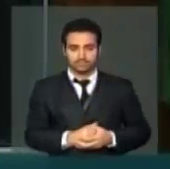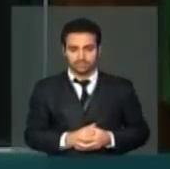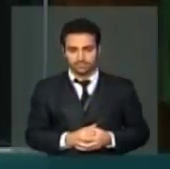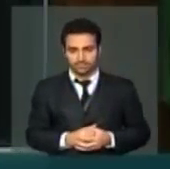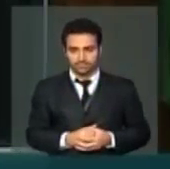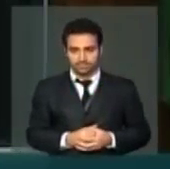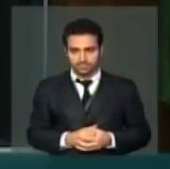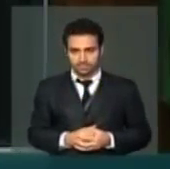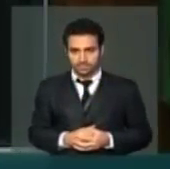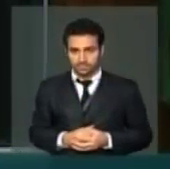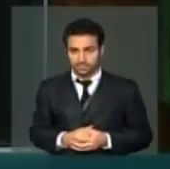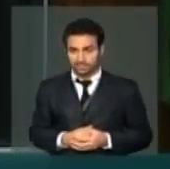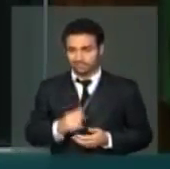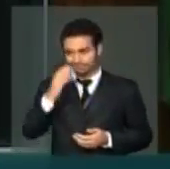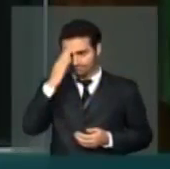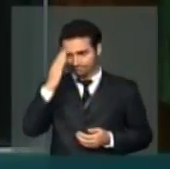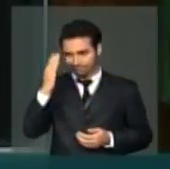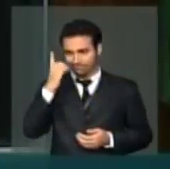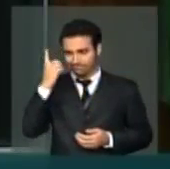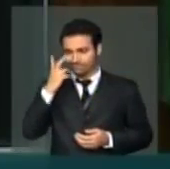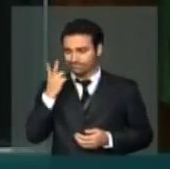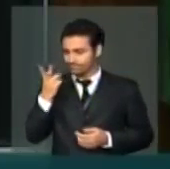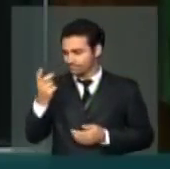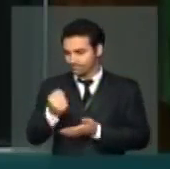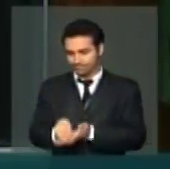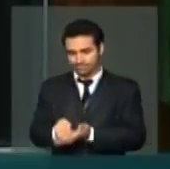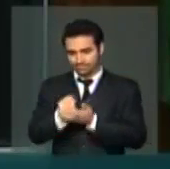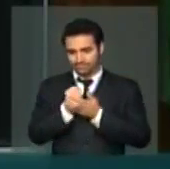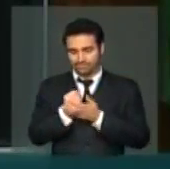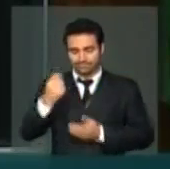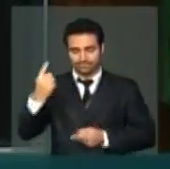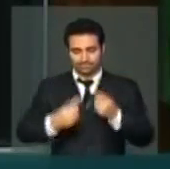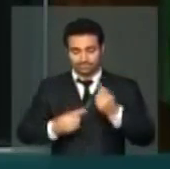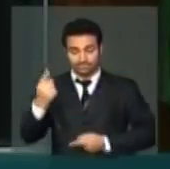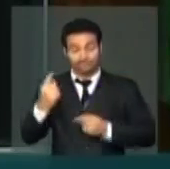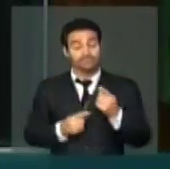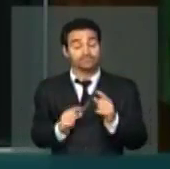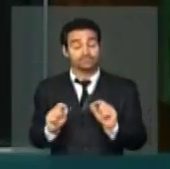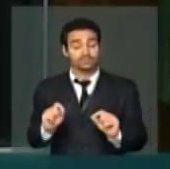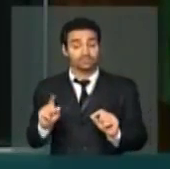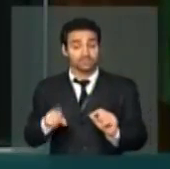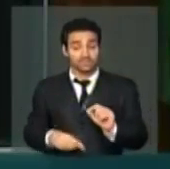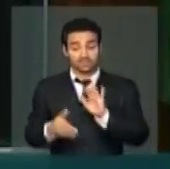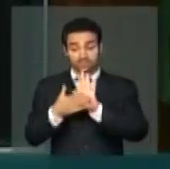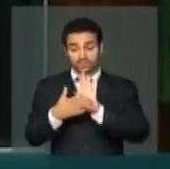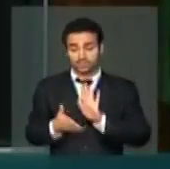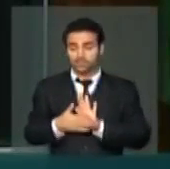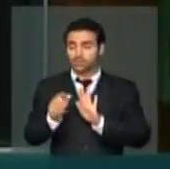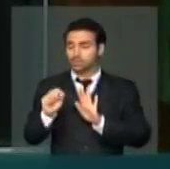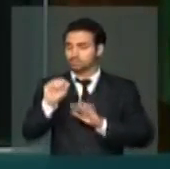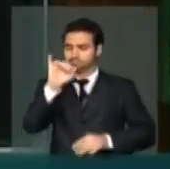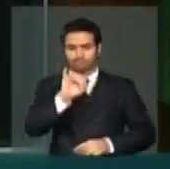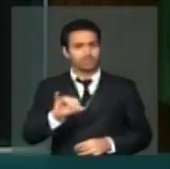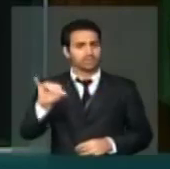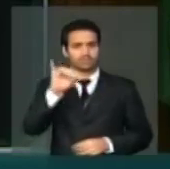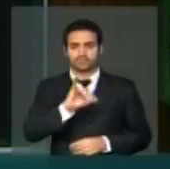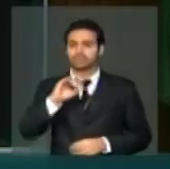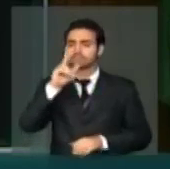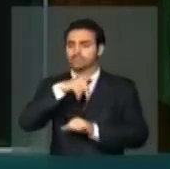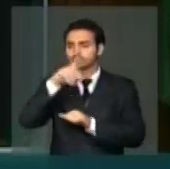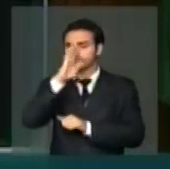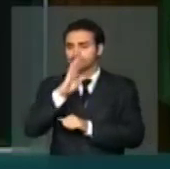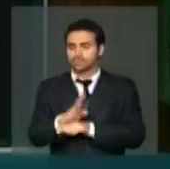deputado Pedro Kizai, sempre colaborando com o debate e sempre propondo aquilo que é fundamental para o país e aqui